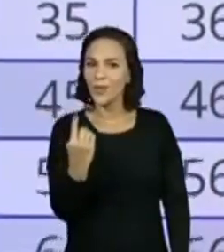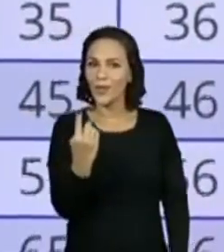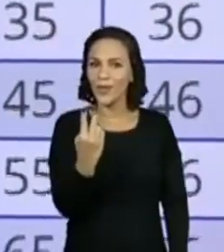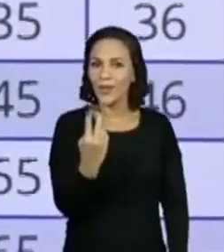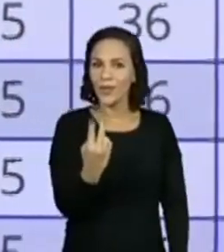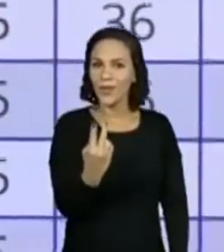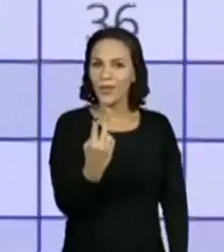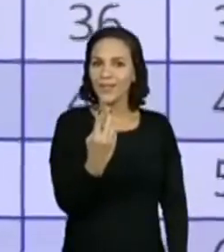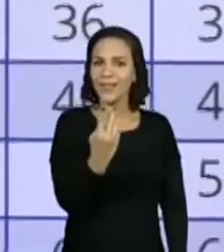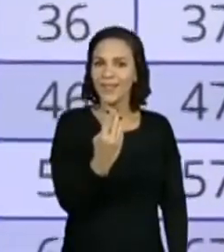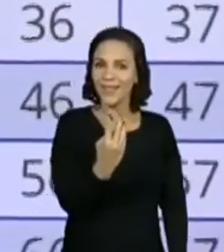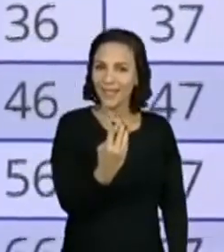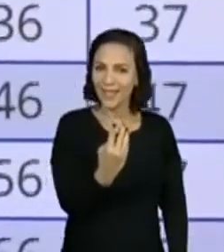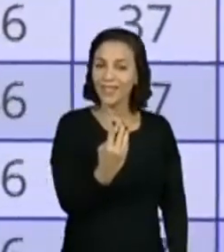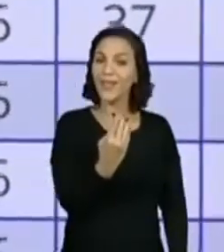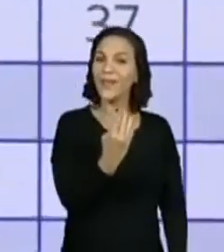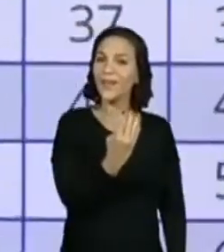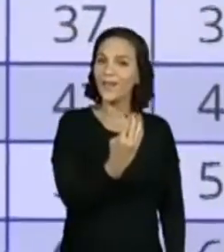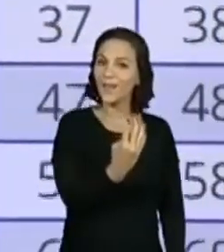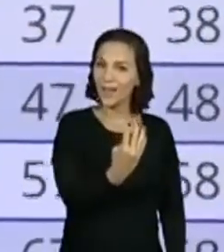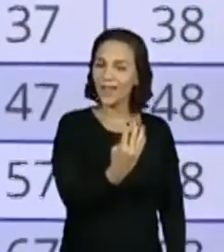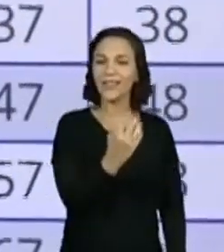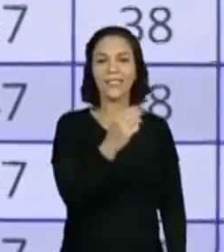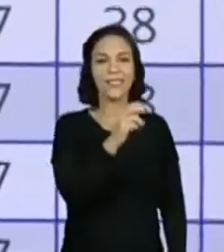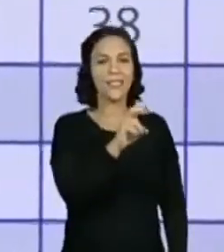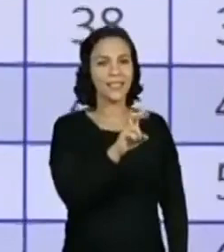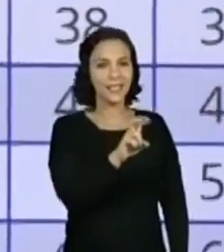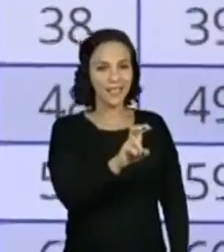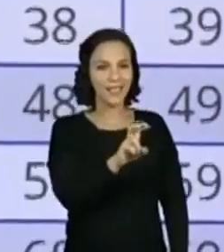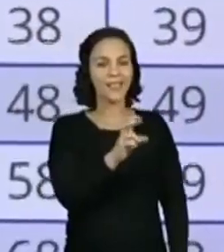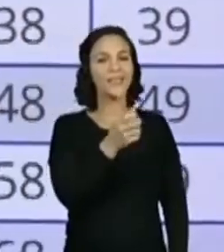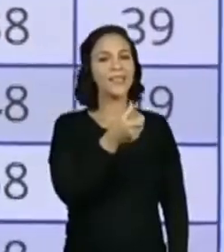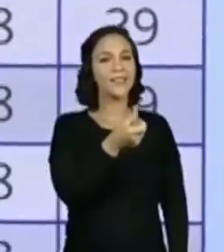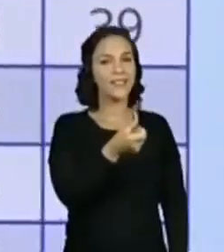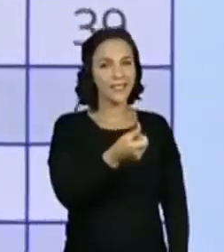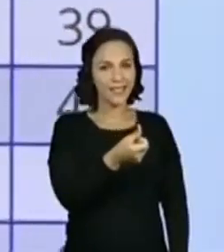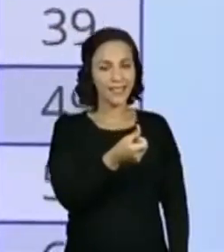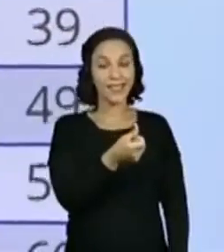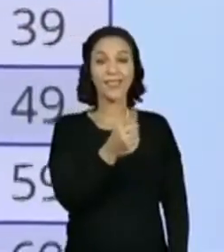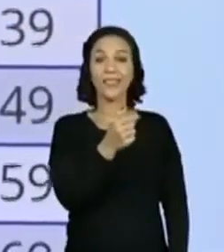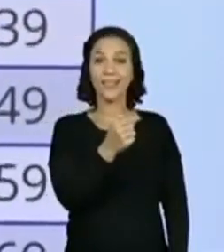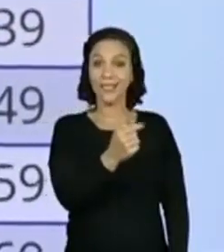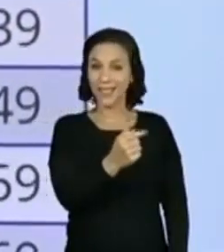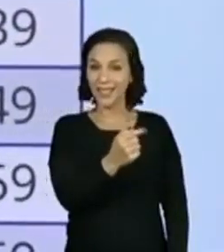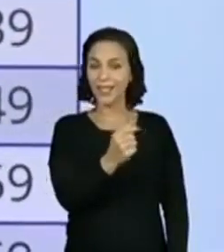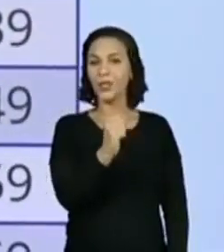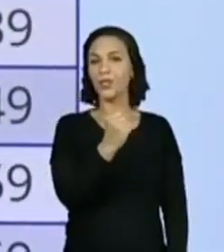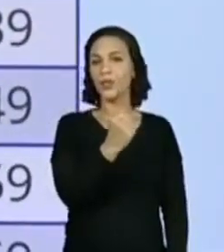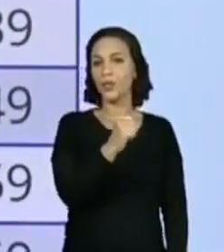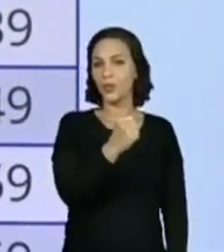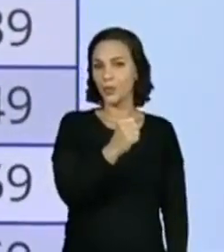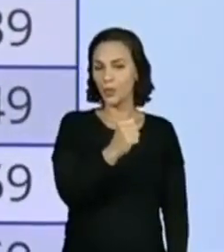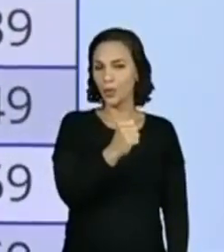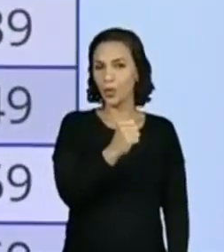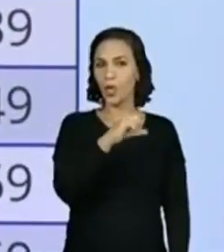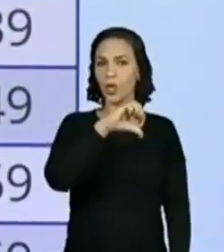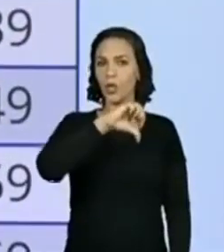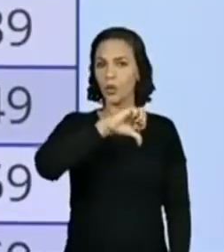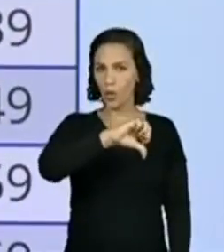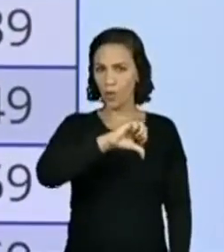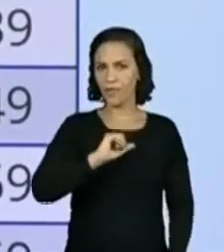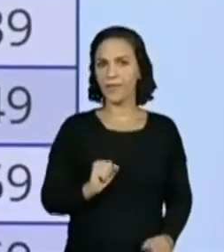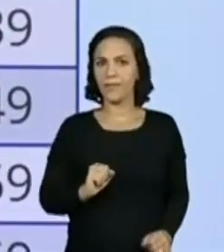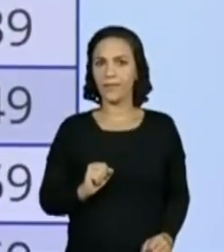2, 3, 4, 5, 6, 7, 8,